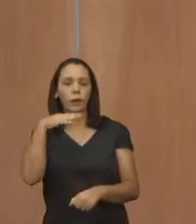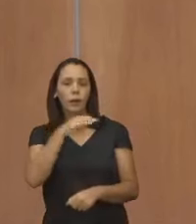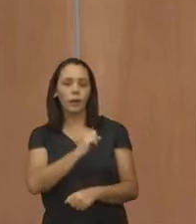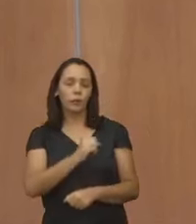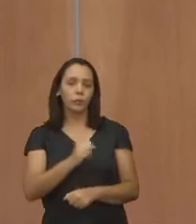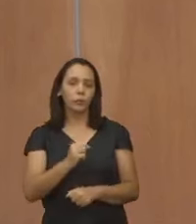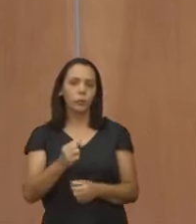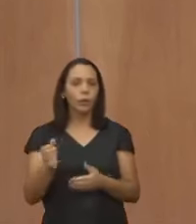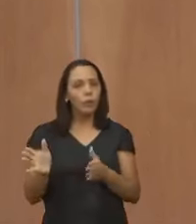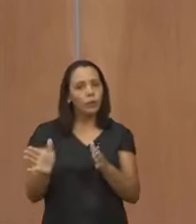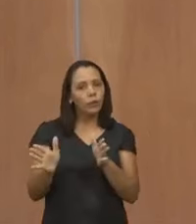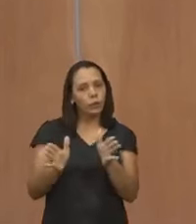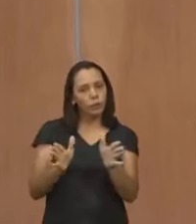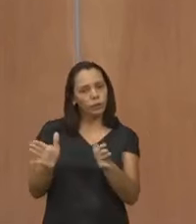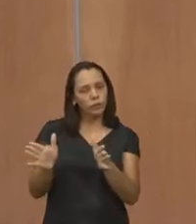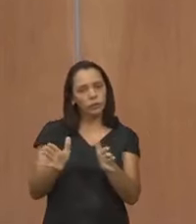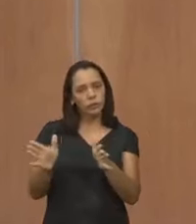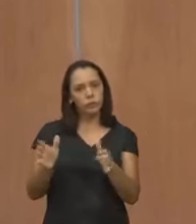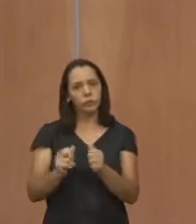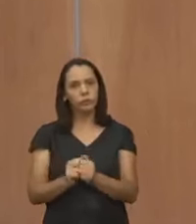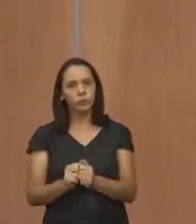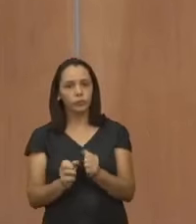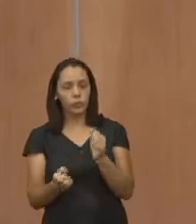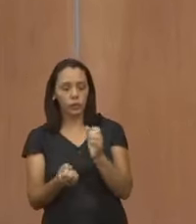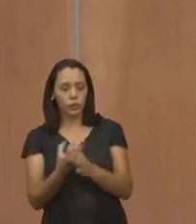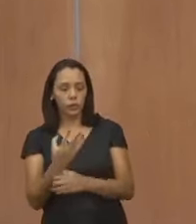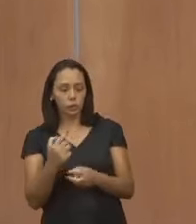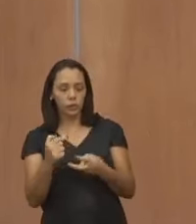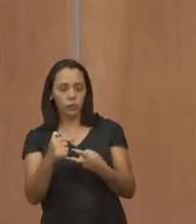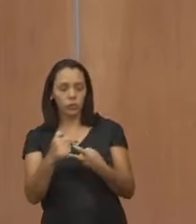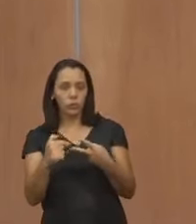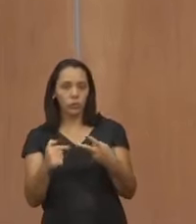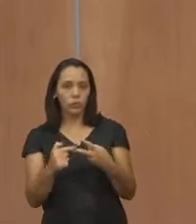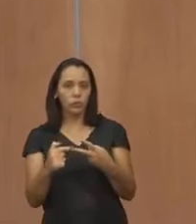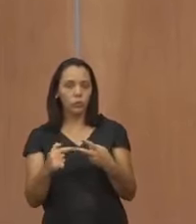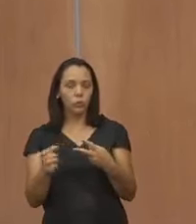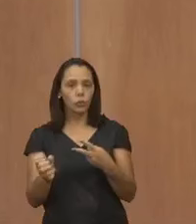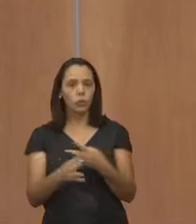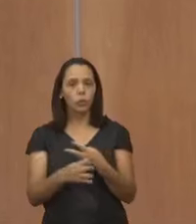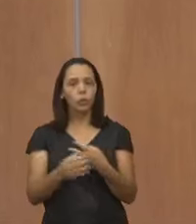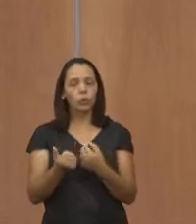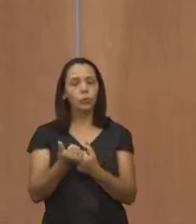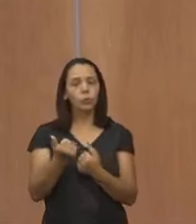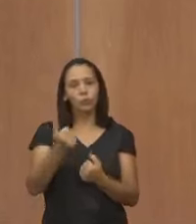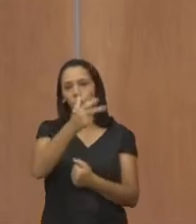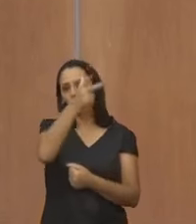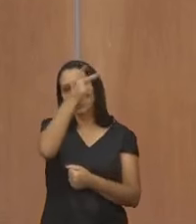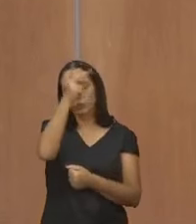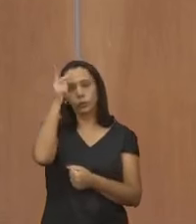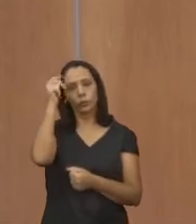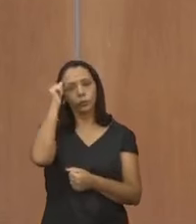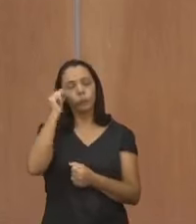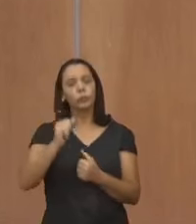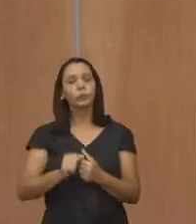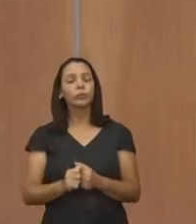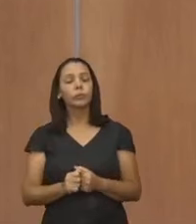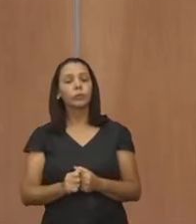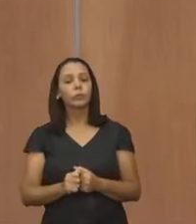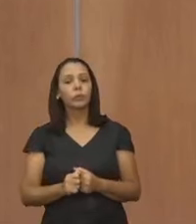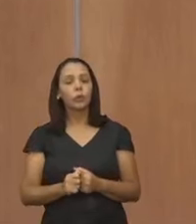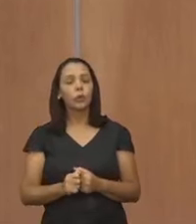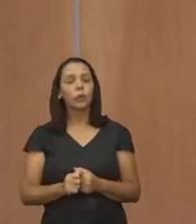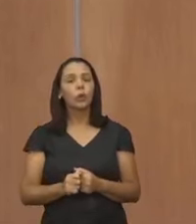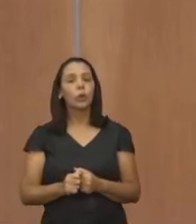comunidades locais. A criação destas duas novas subprefeituras, somando-se às 4